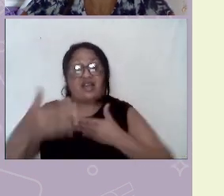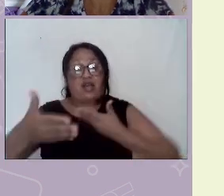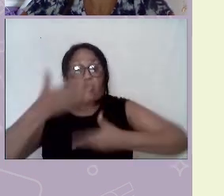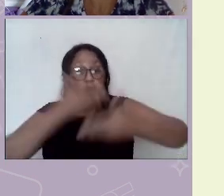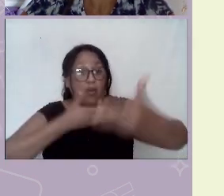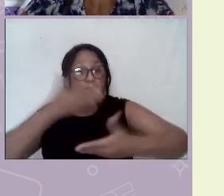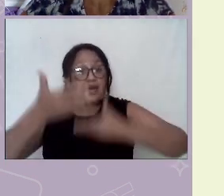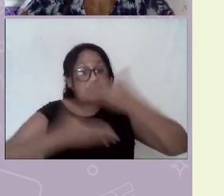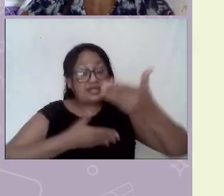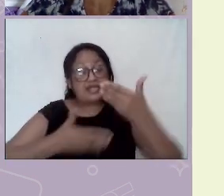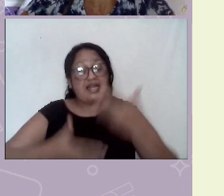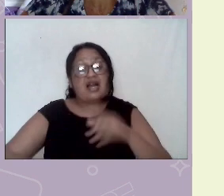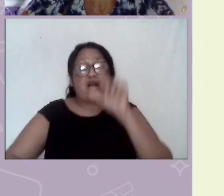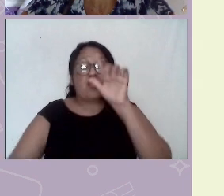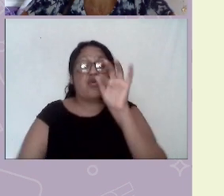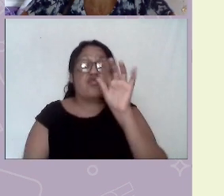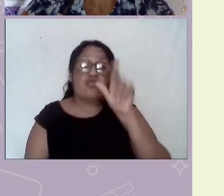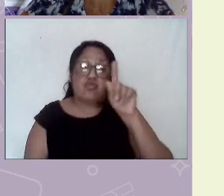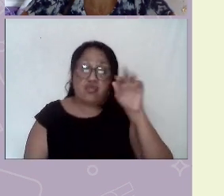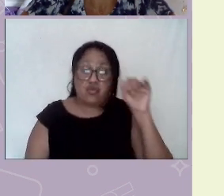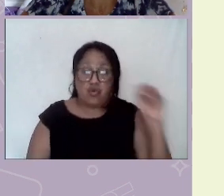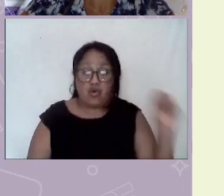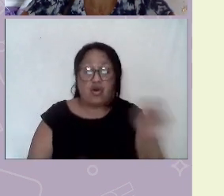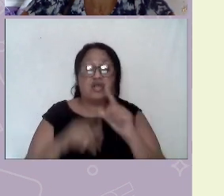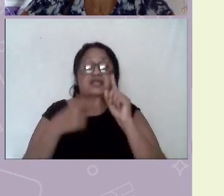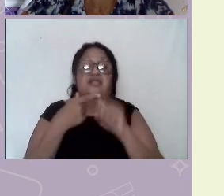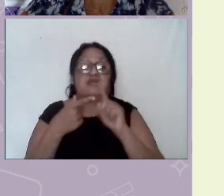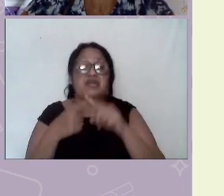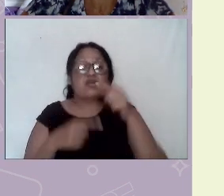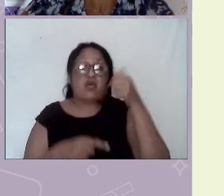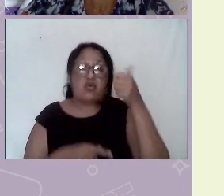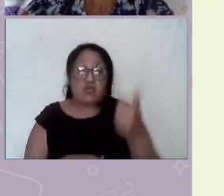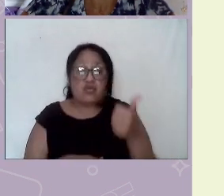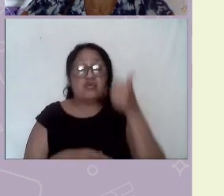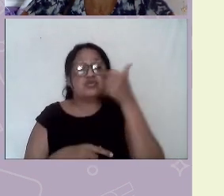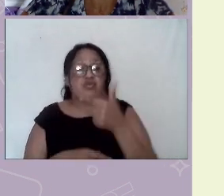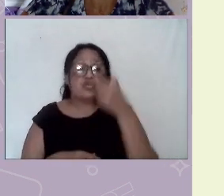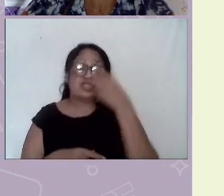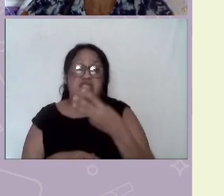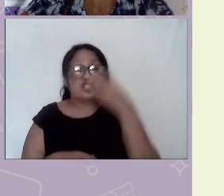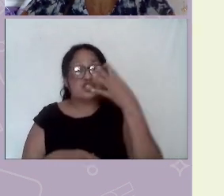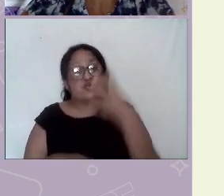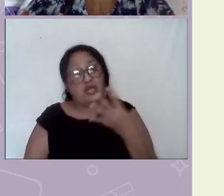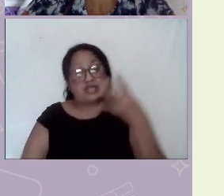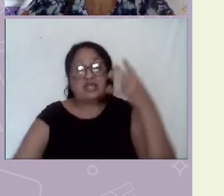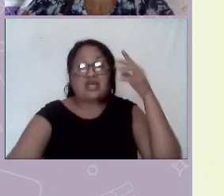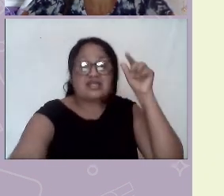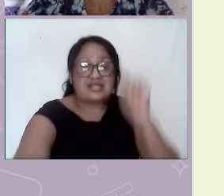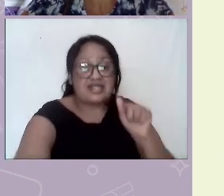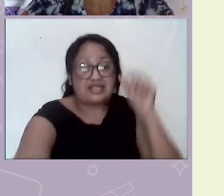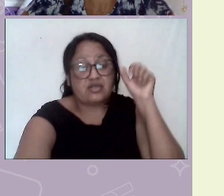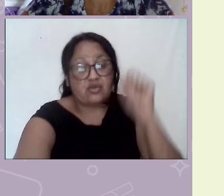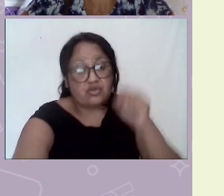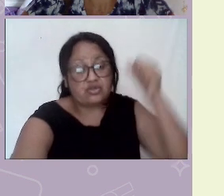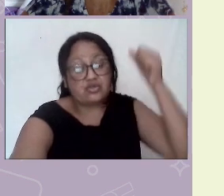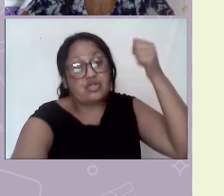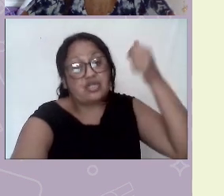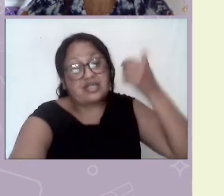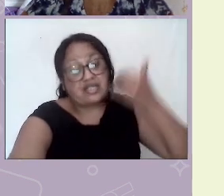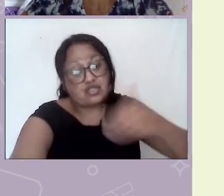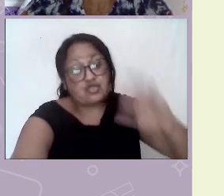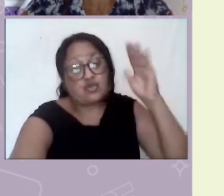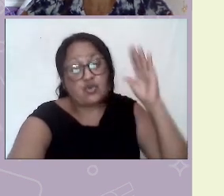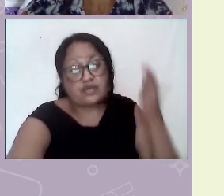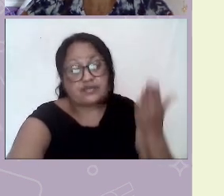elétron com o flúor ficando assim o flúor com 1, 2, 3, 4, 5, 6, 7, 8 elétrons na sua camada